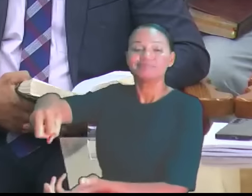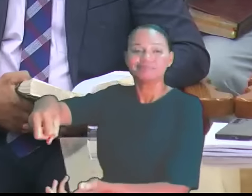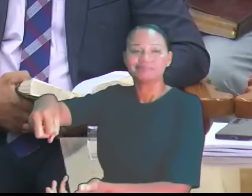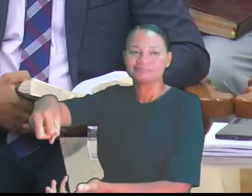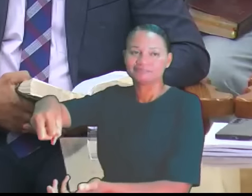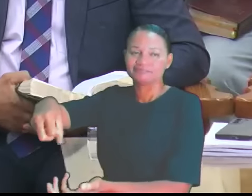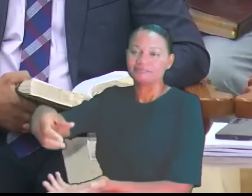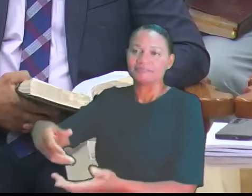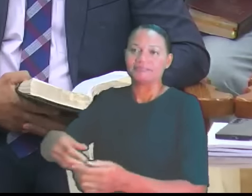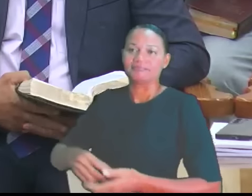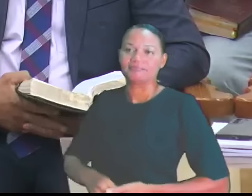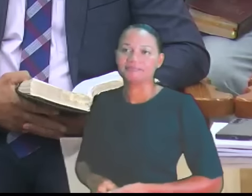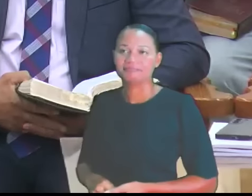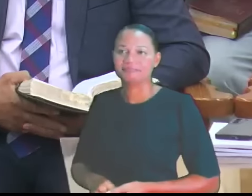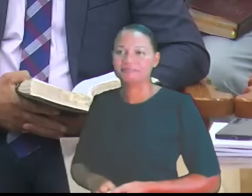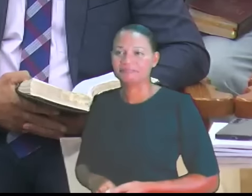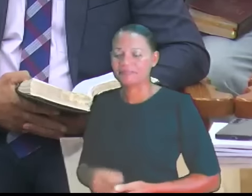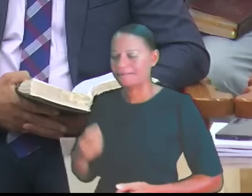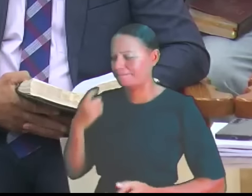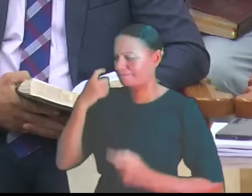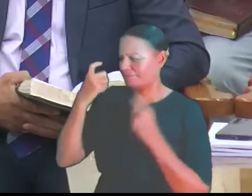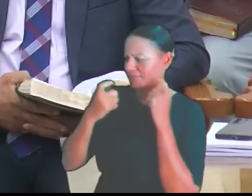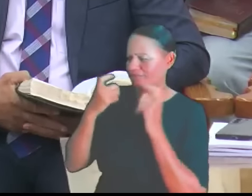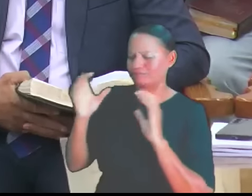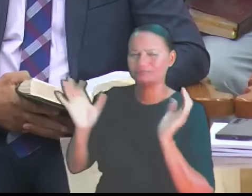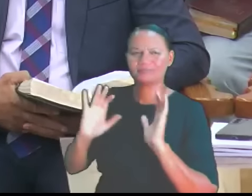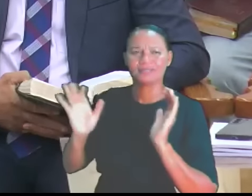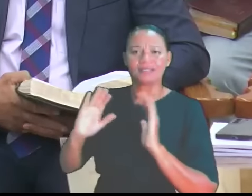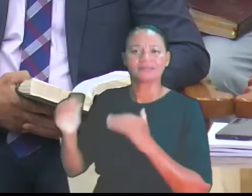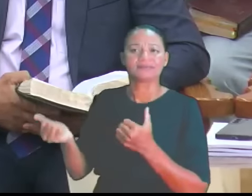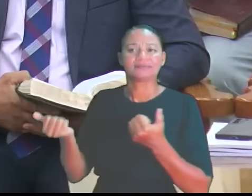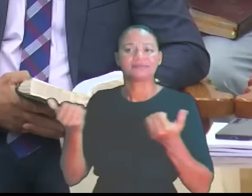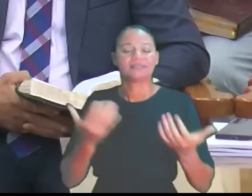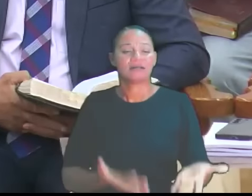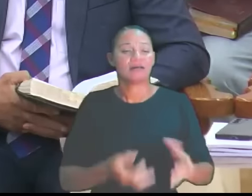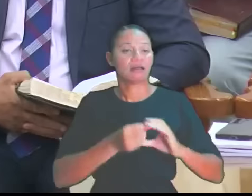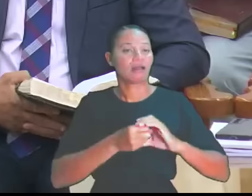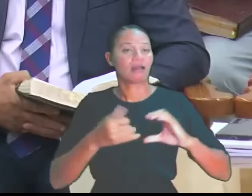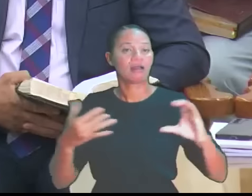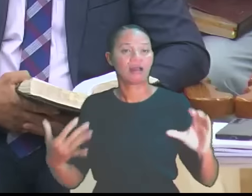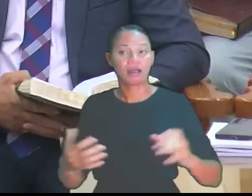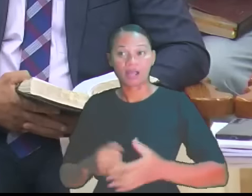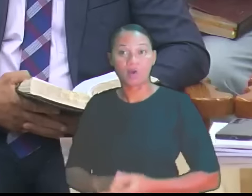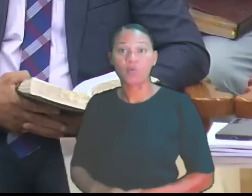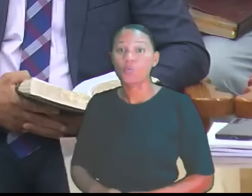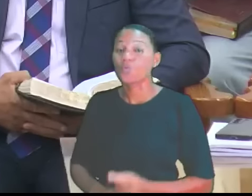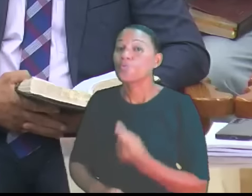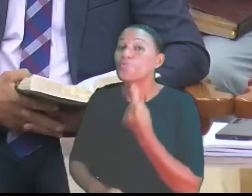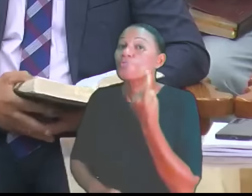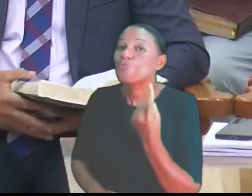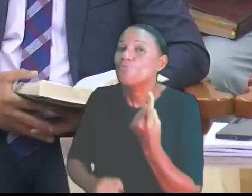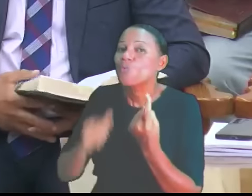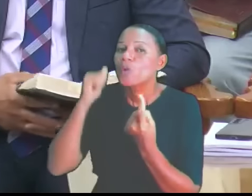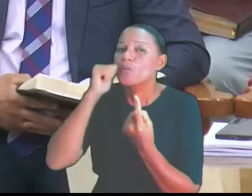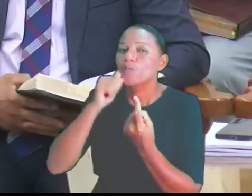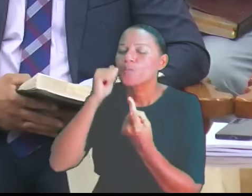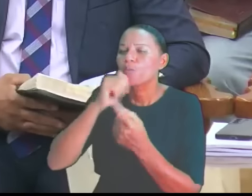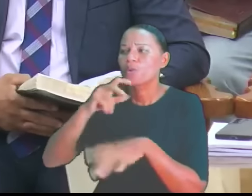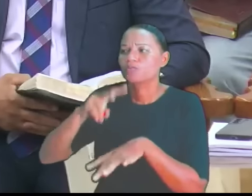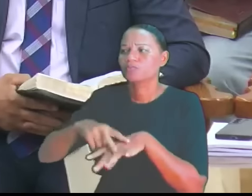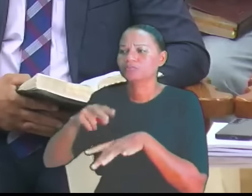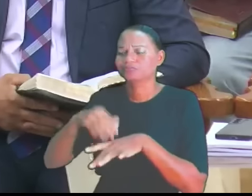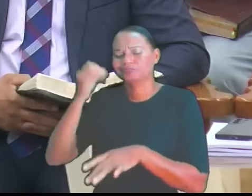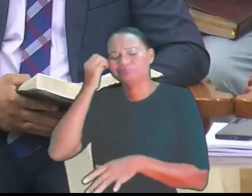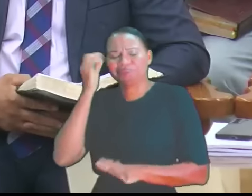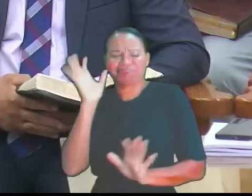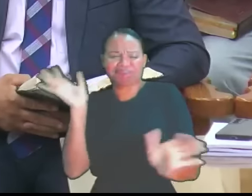Lá vai Elias. Elias está preocupado. Deus deu as características. Disse assim: é uma mulher viúva. Eu não quero saber se é viúva,